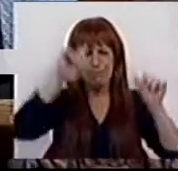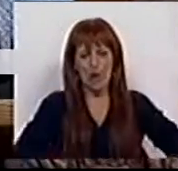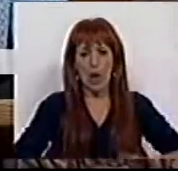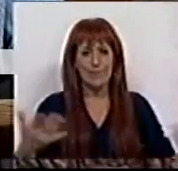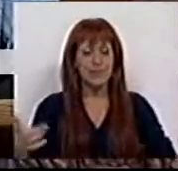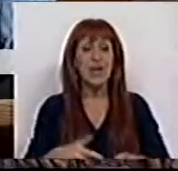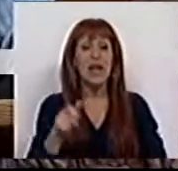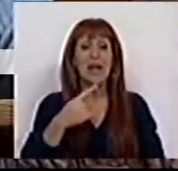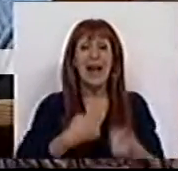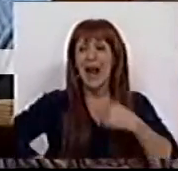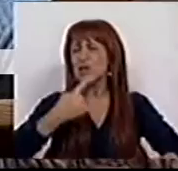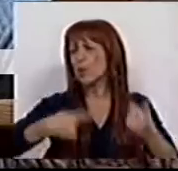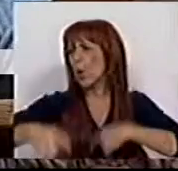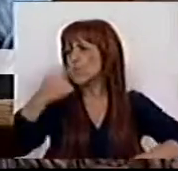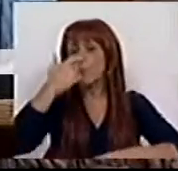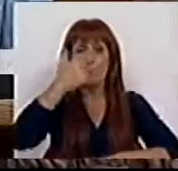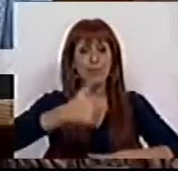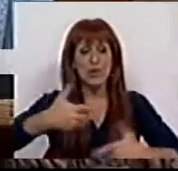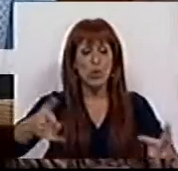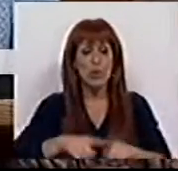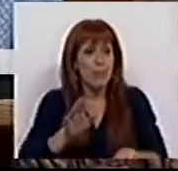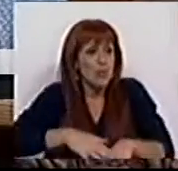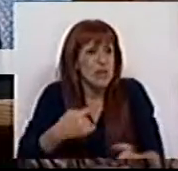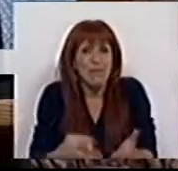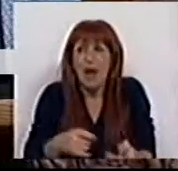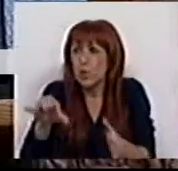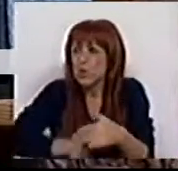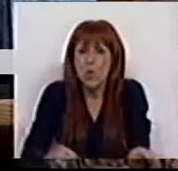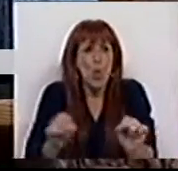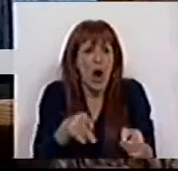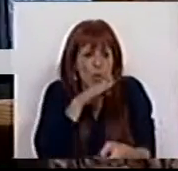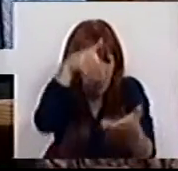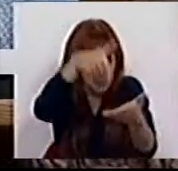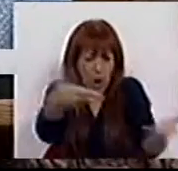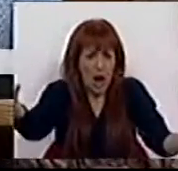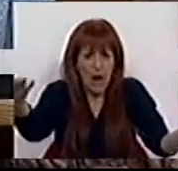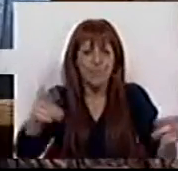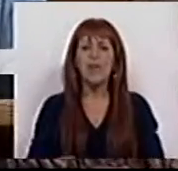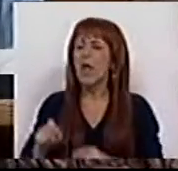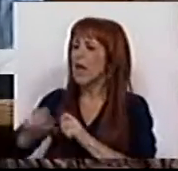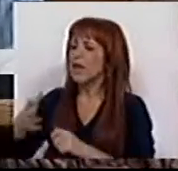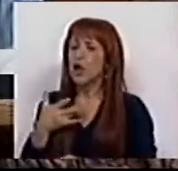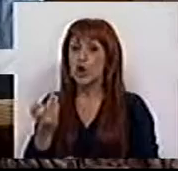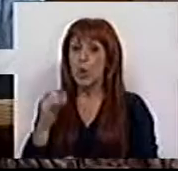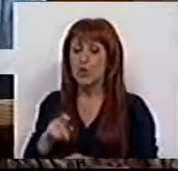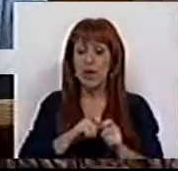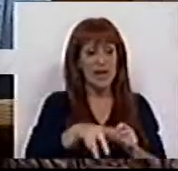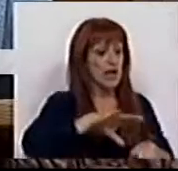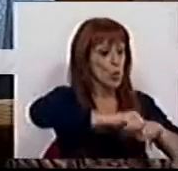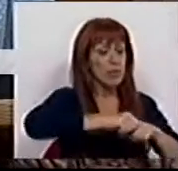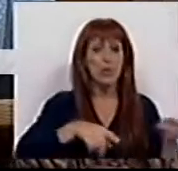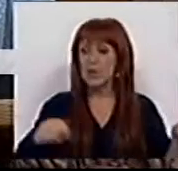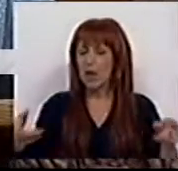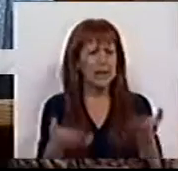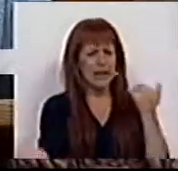pior. Queixas frequentes de utentes sobre a falta de condições dos comboios. Na linha do Douro e na linha do Minho